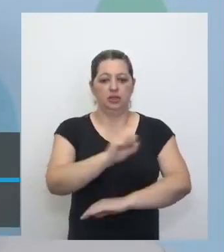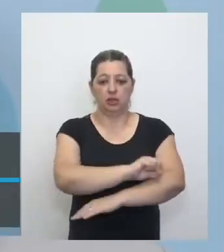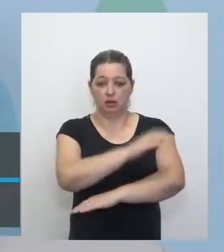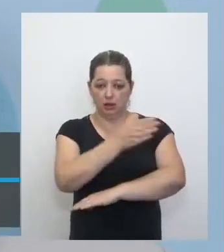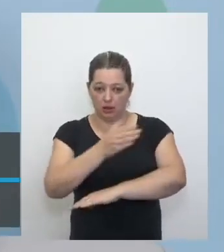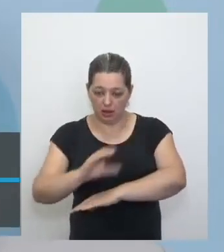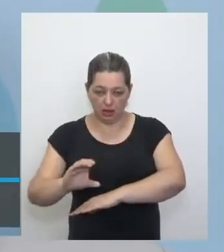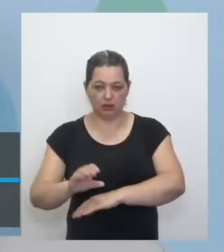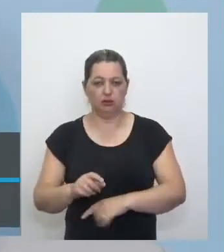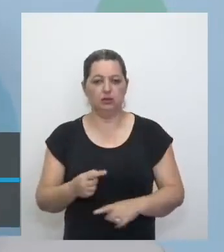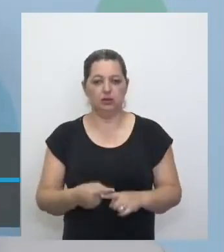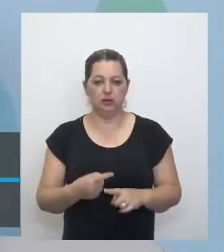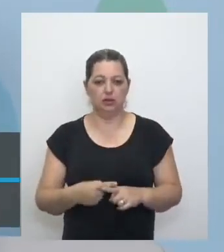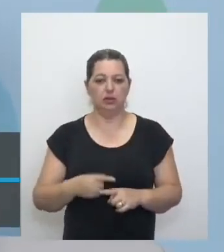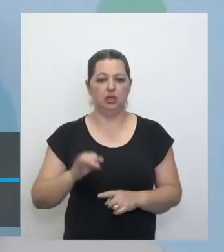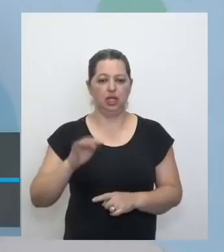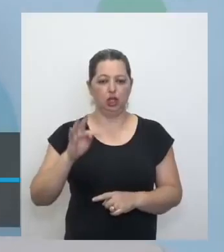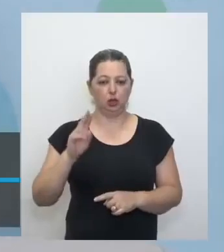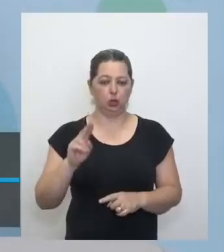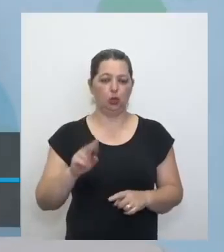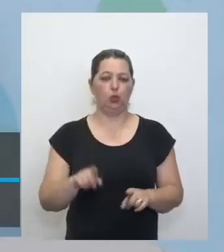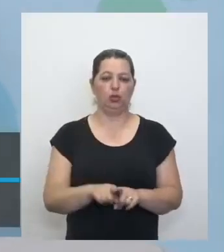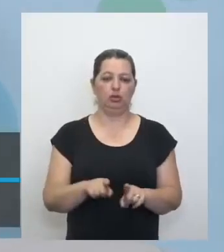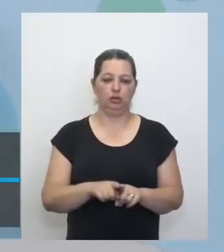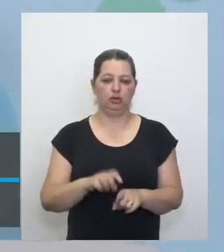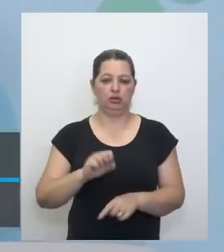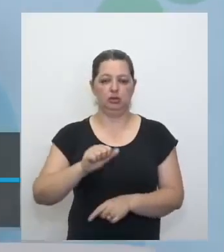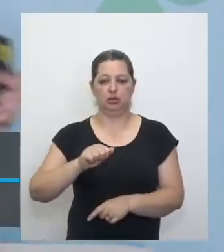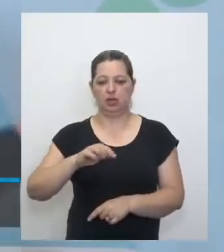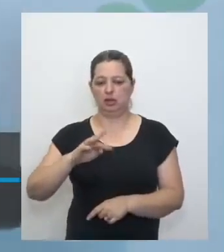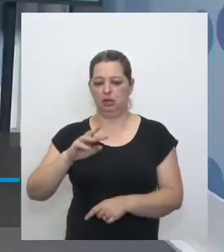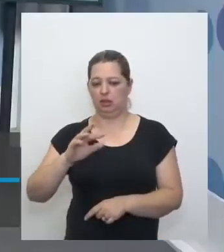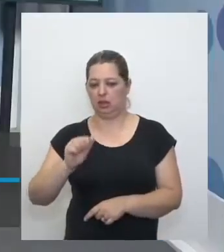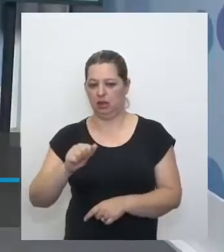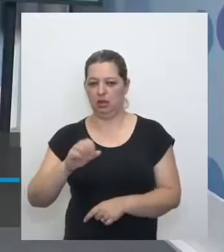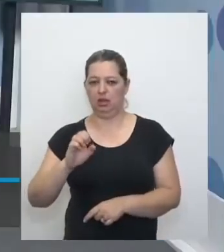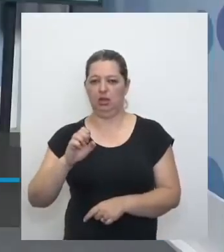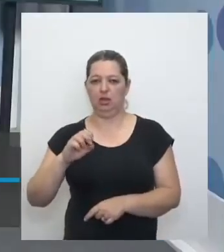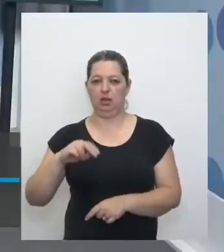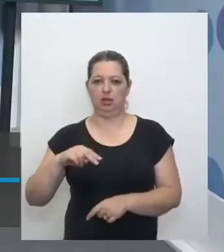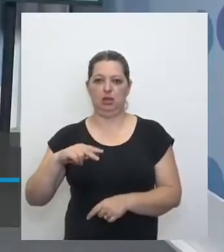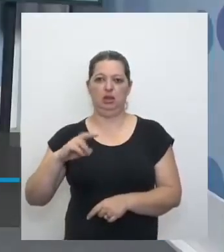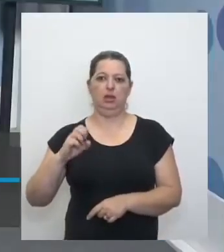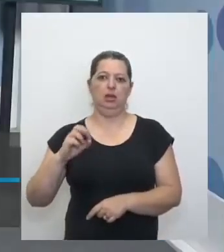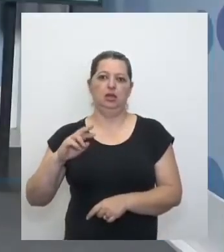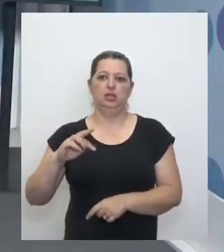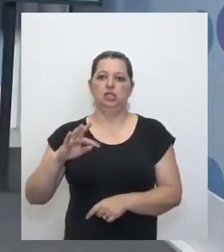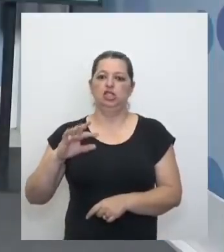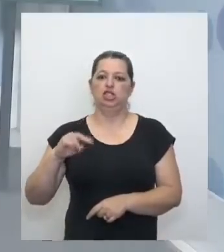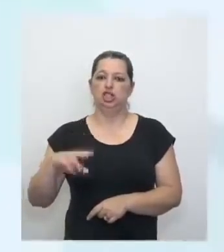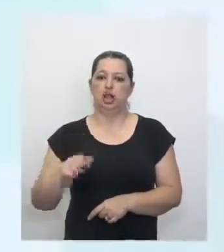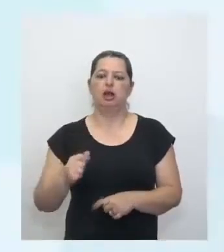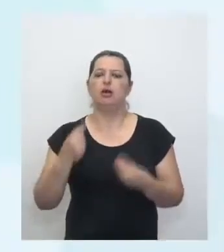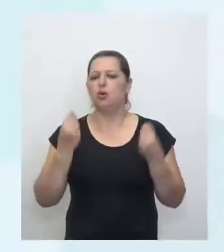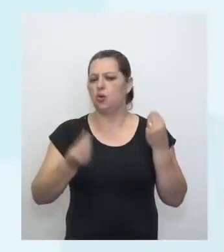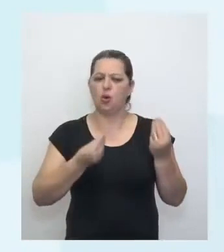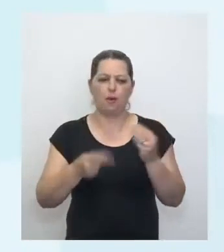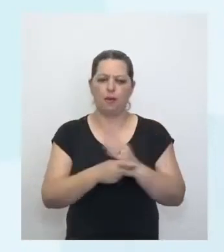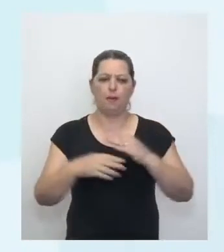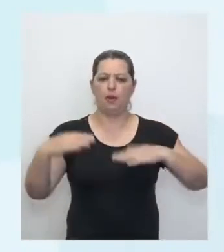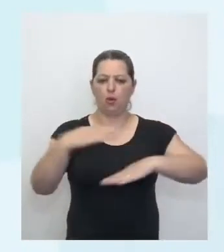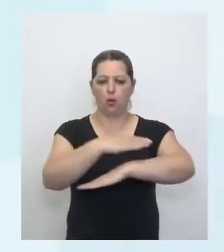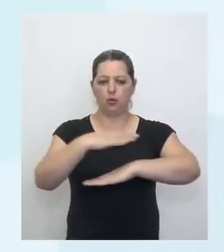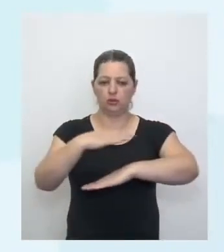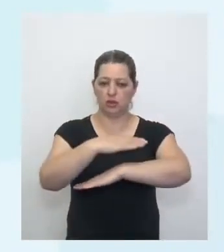Jales, Itu, Lorena, IEP e Santa Ernestina. Vamos lá? Então, olha, constante. Como é mesmo a constante?